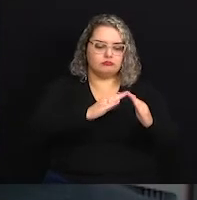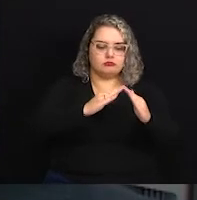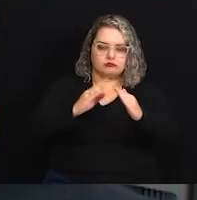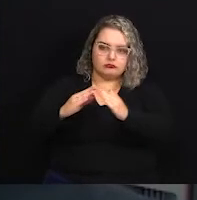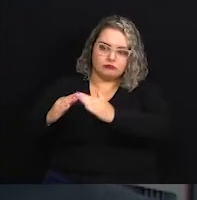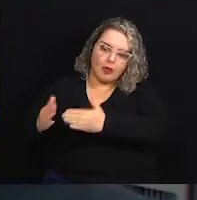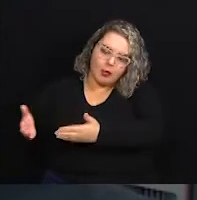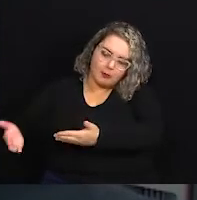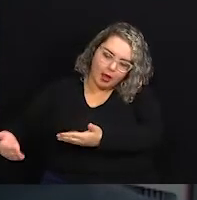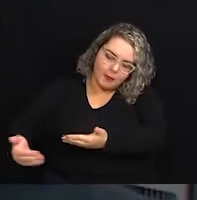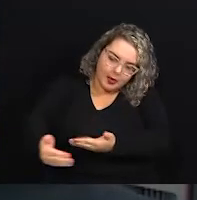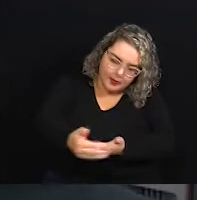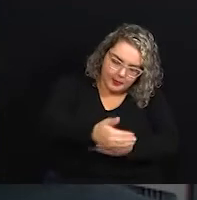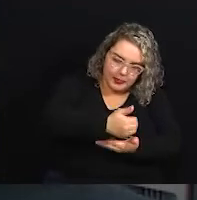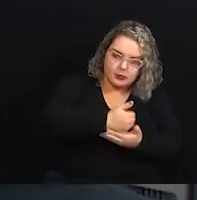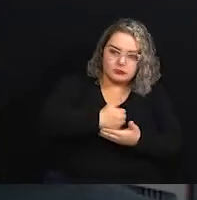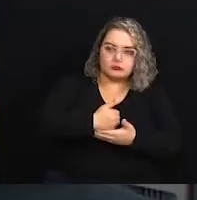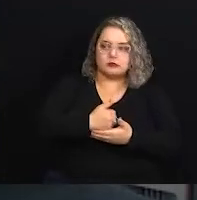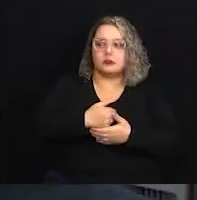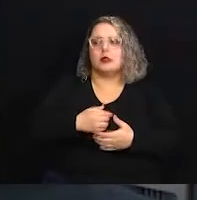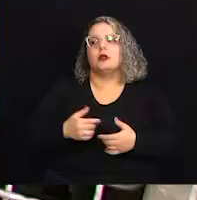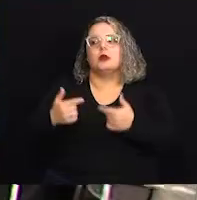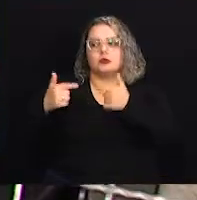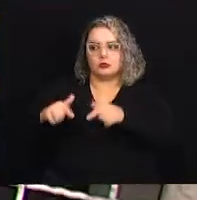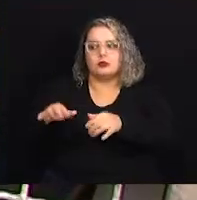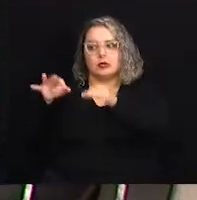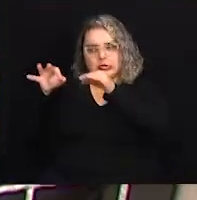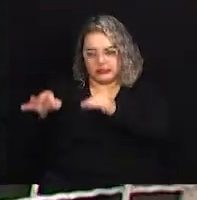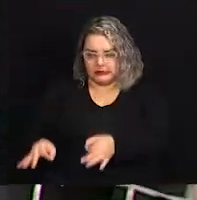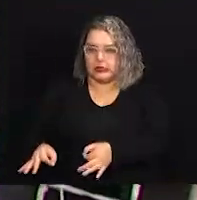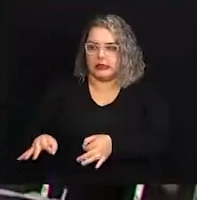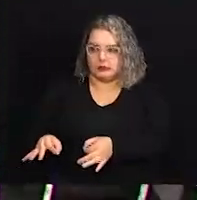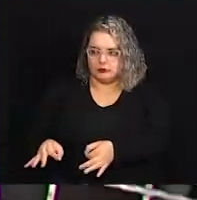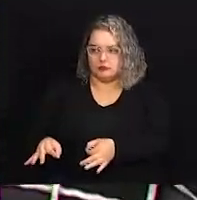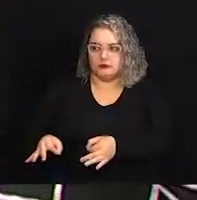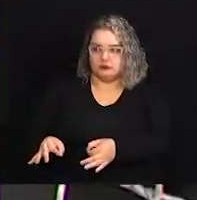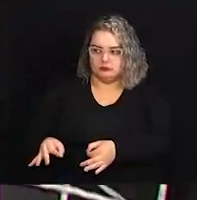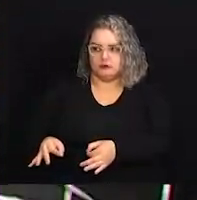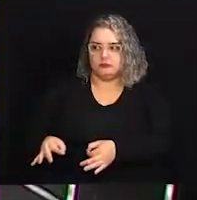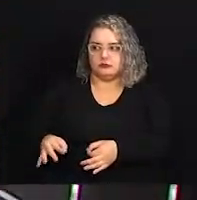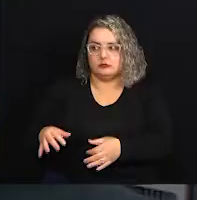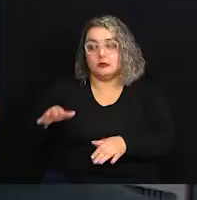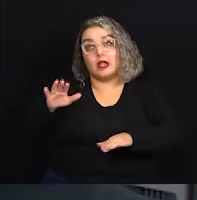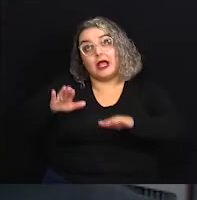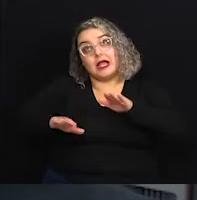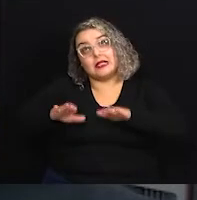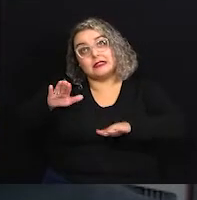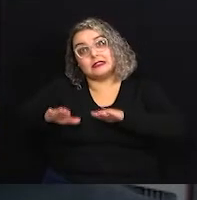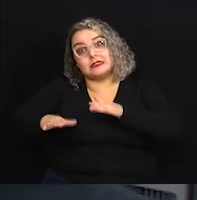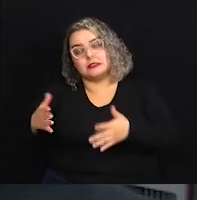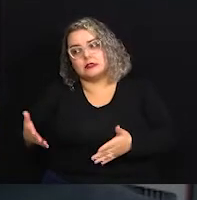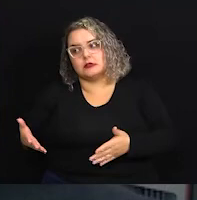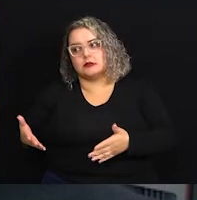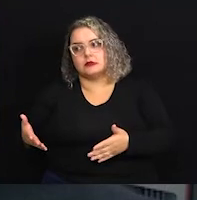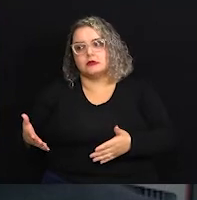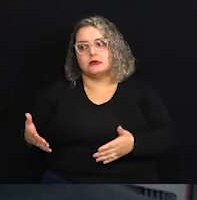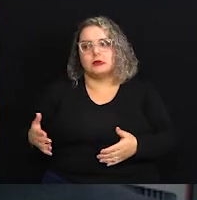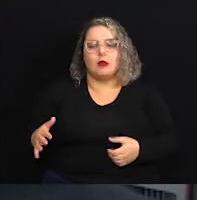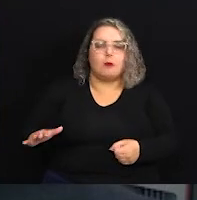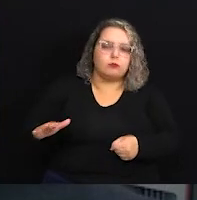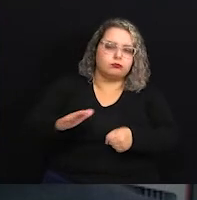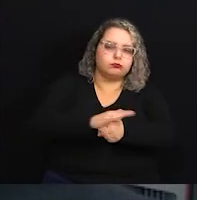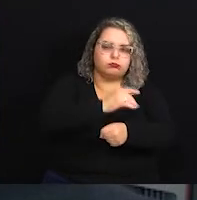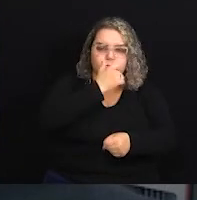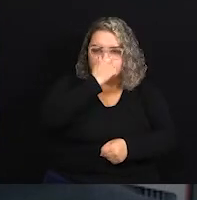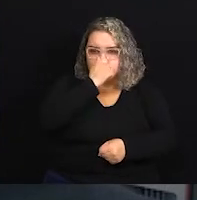residências e eles recolhem aquilo e descartam da forma correta. Às vezes acumula bastante